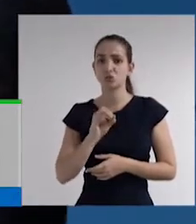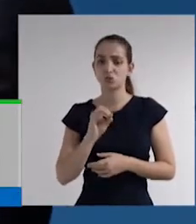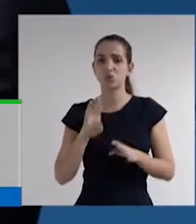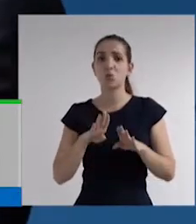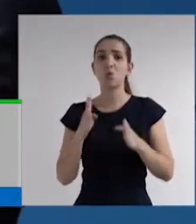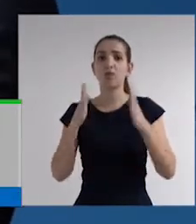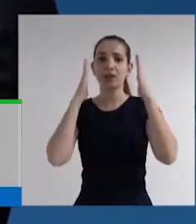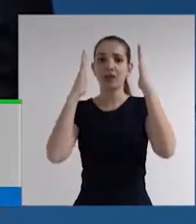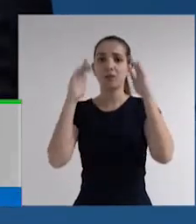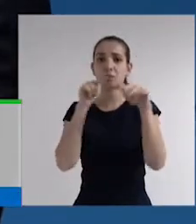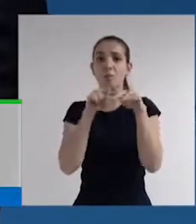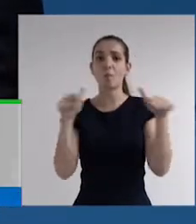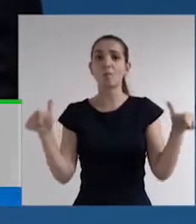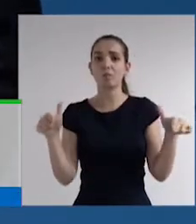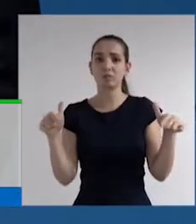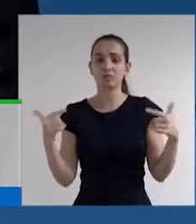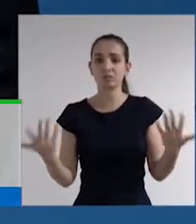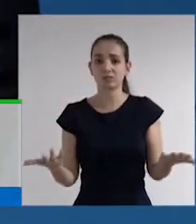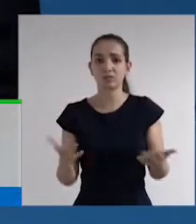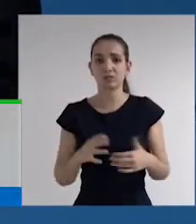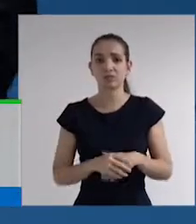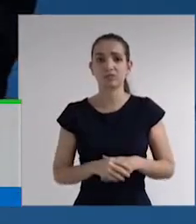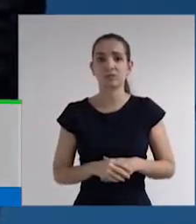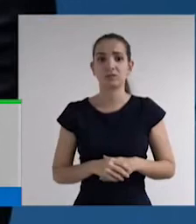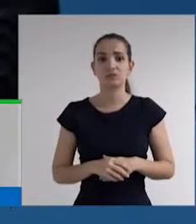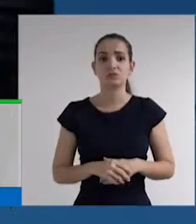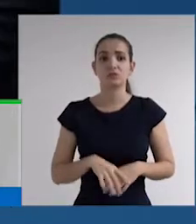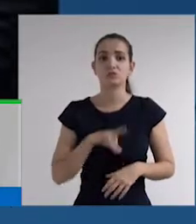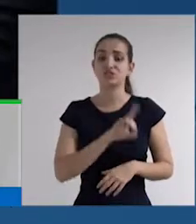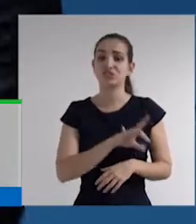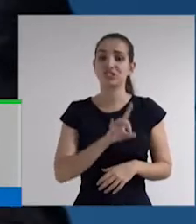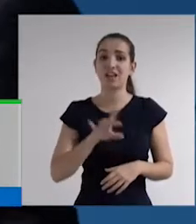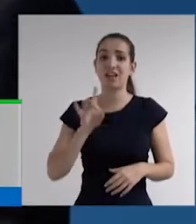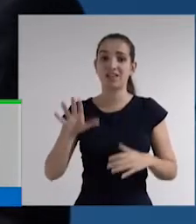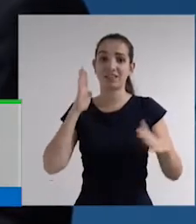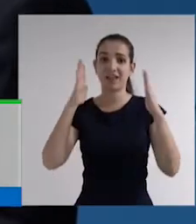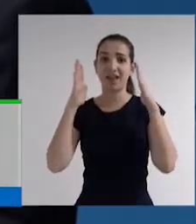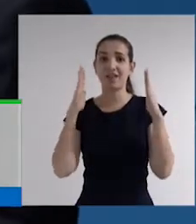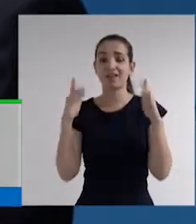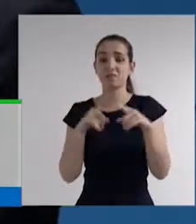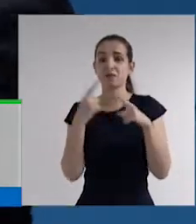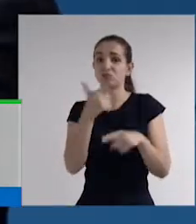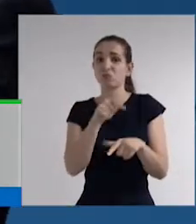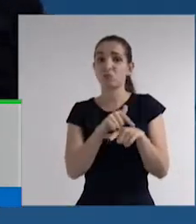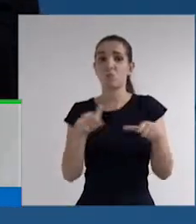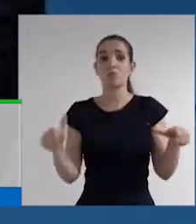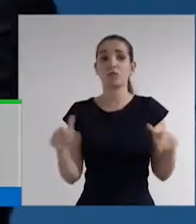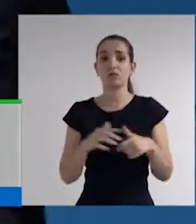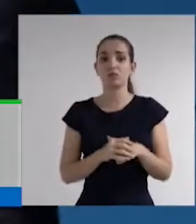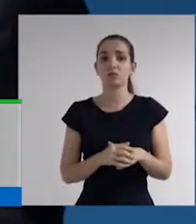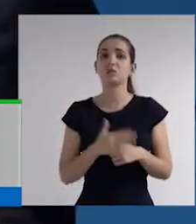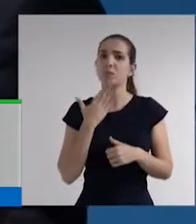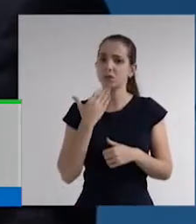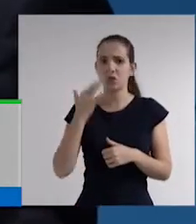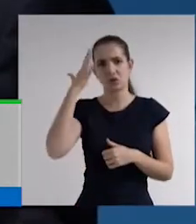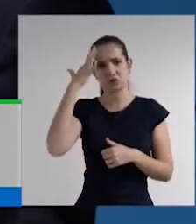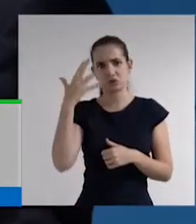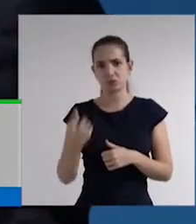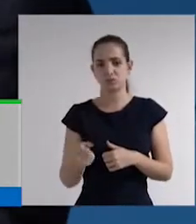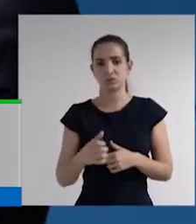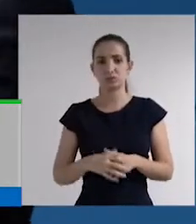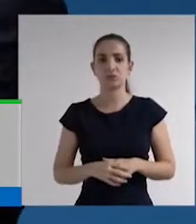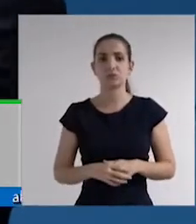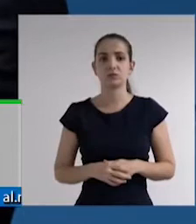De pagar pedágio dos eixos das carretas dos caminhões vazios. Mas por que não resolve isso?